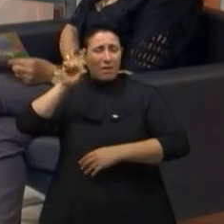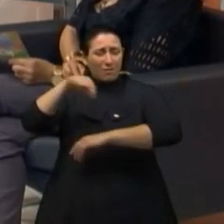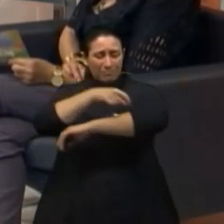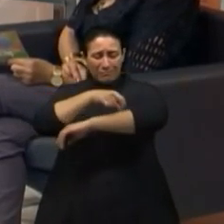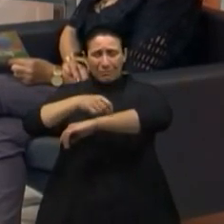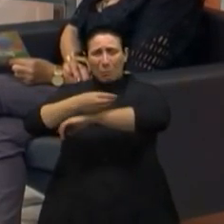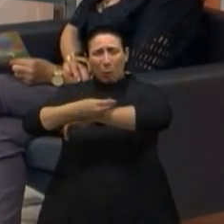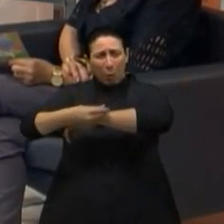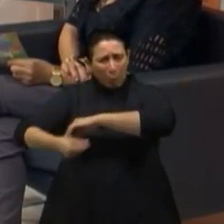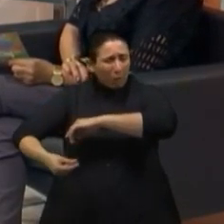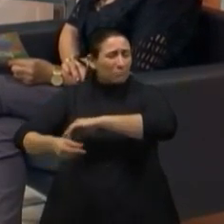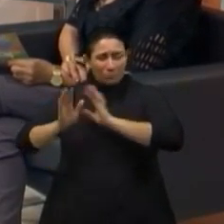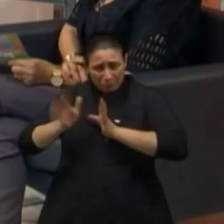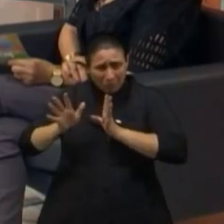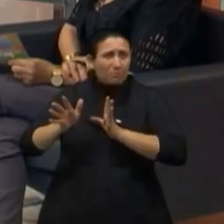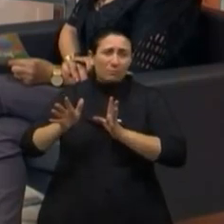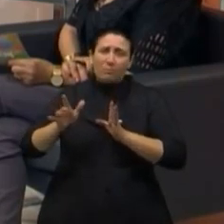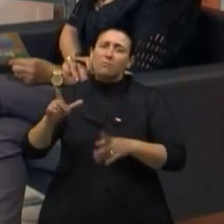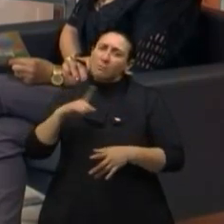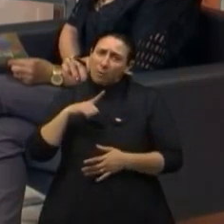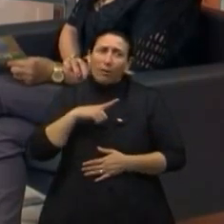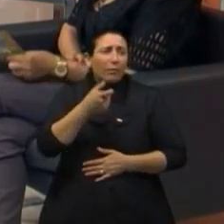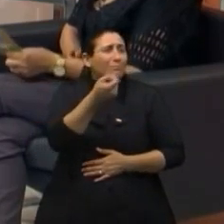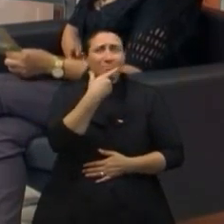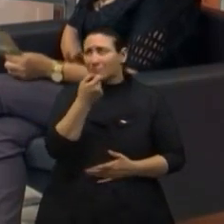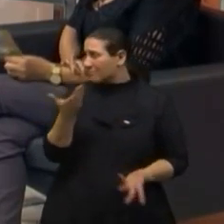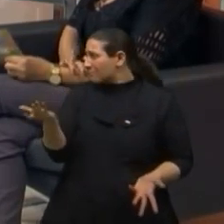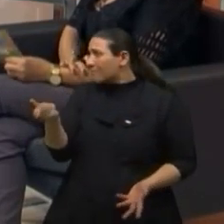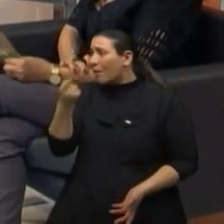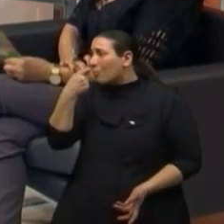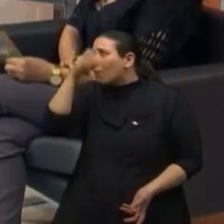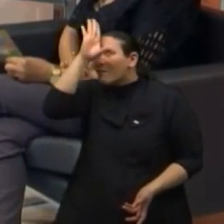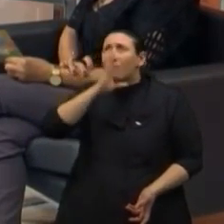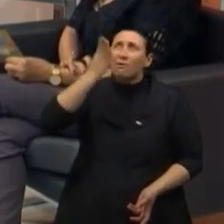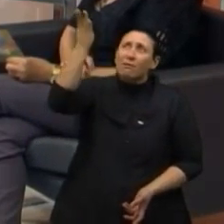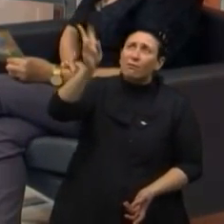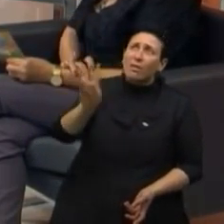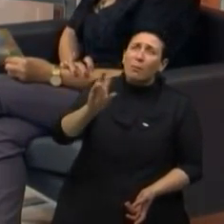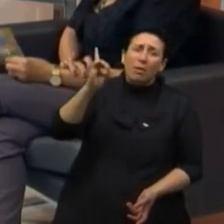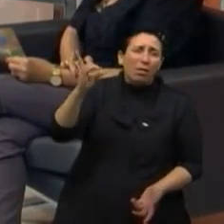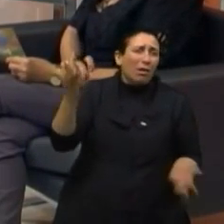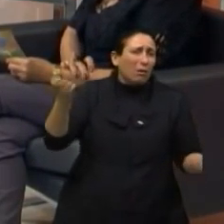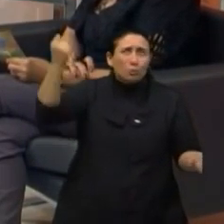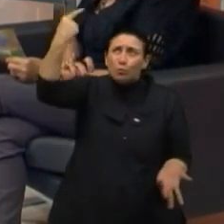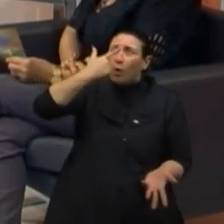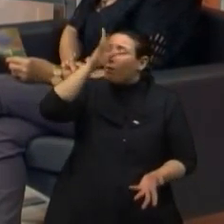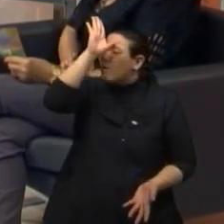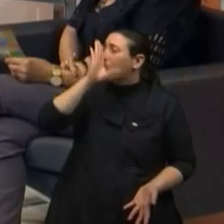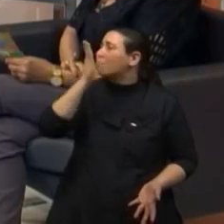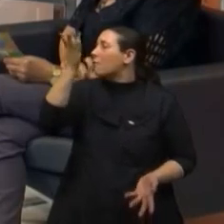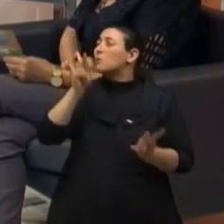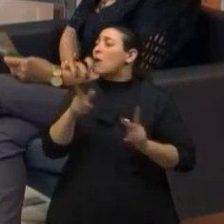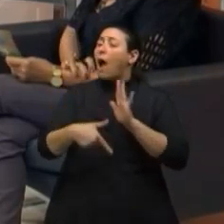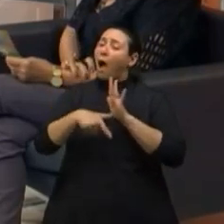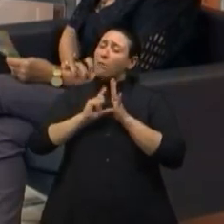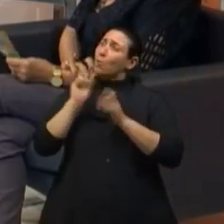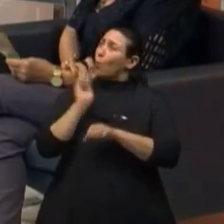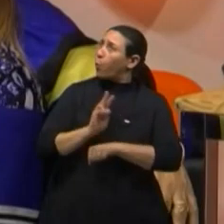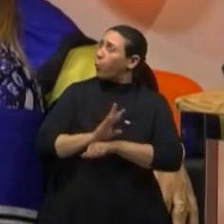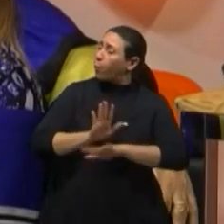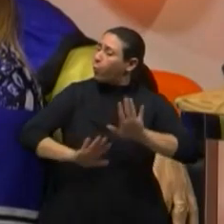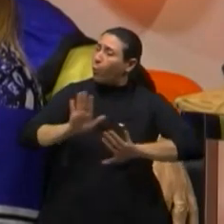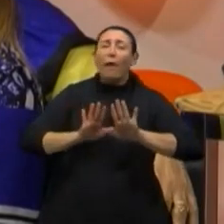exatamente né Nós temos um remédio de graça Por enquanto né não sa como é que vai ser ex por enquanto deç exatamente então nós